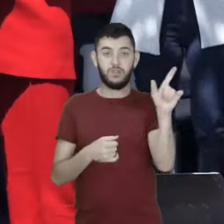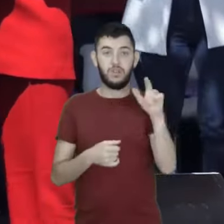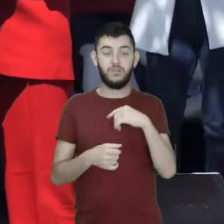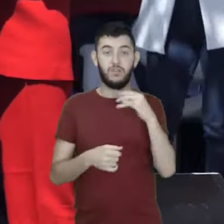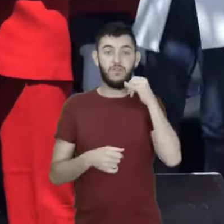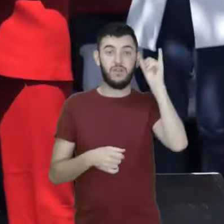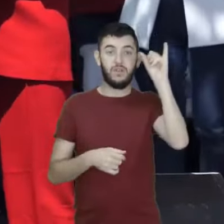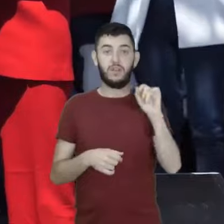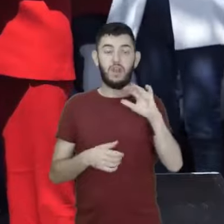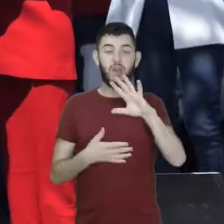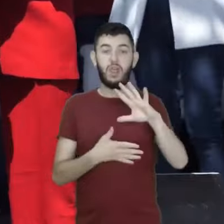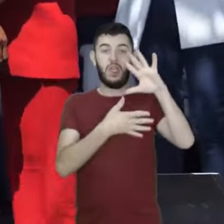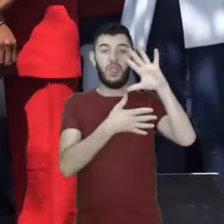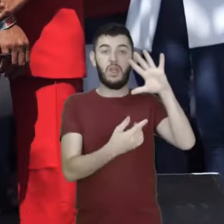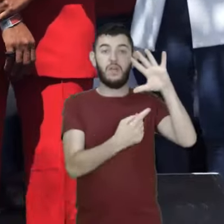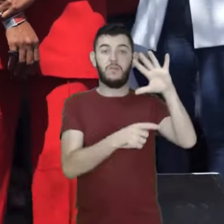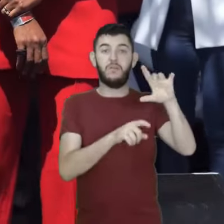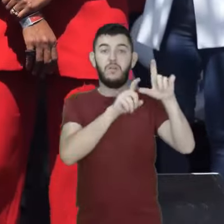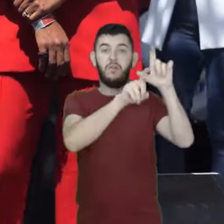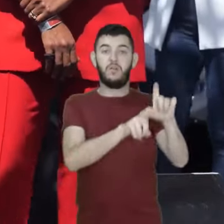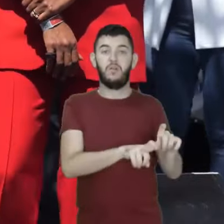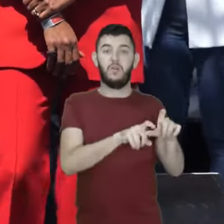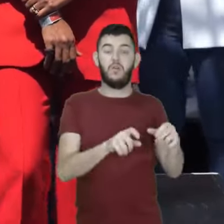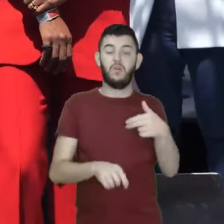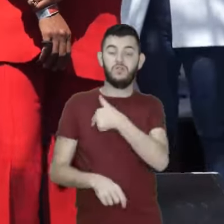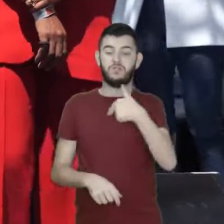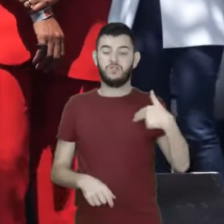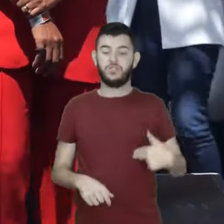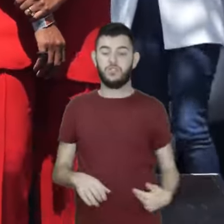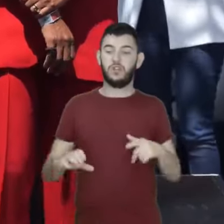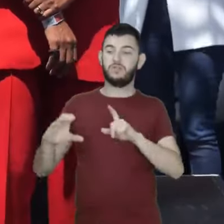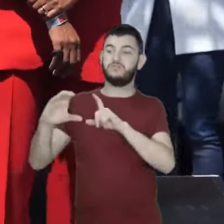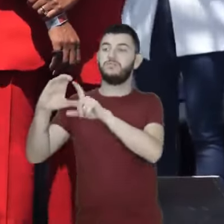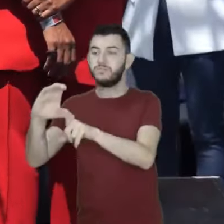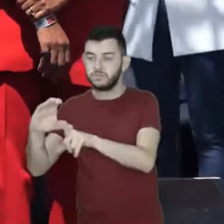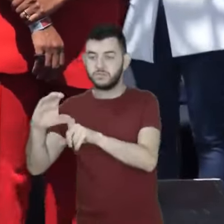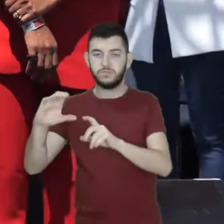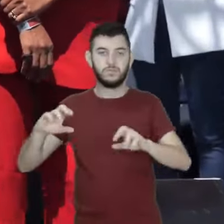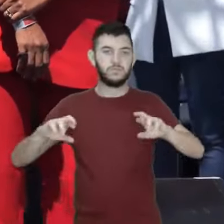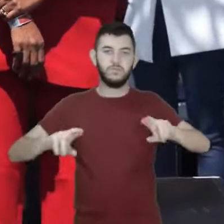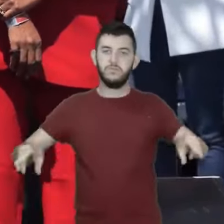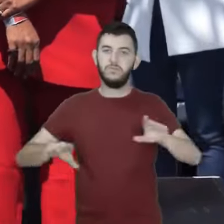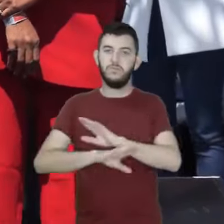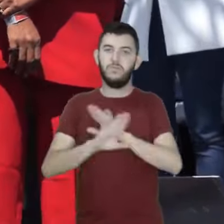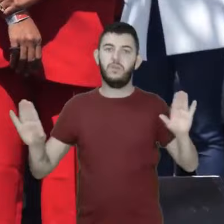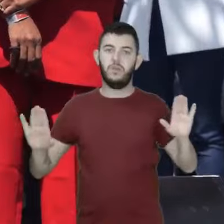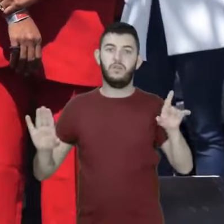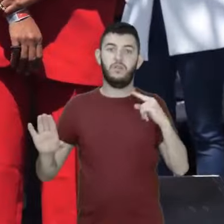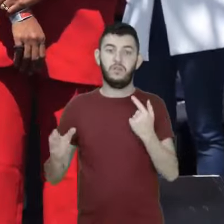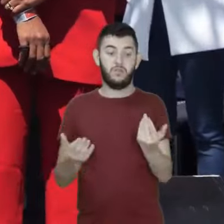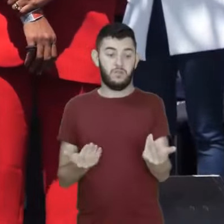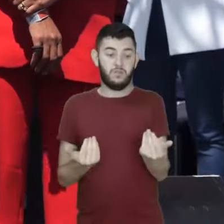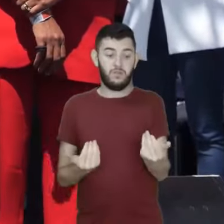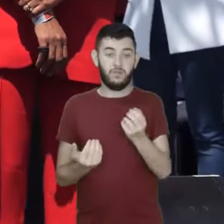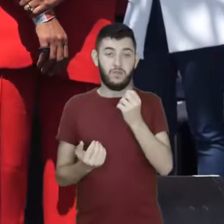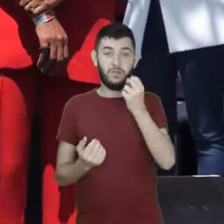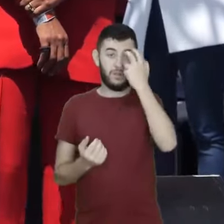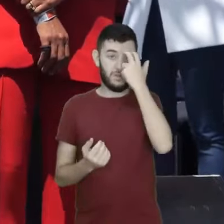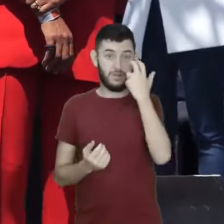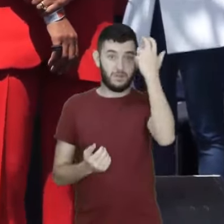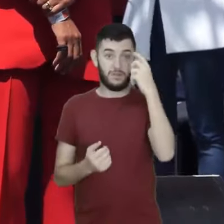conhecimento chinês. A nossa juventude é inteligente, a gente pode criar, a gente pode inventar, a